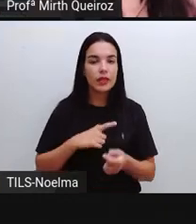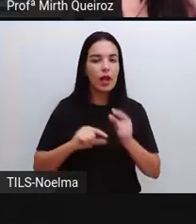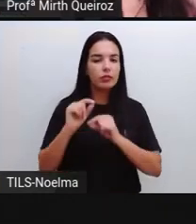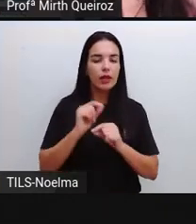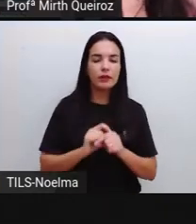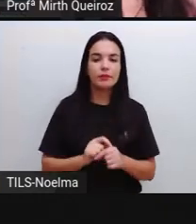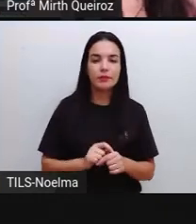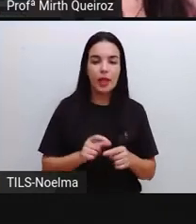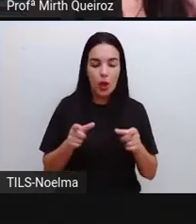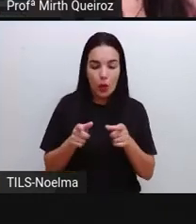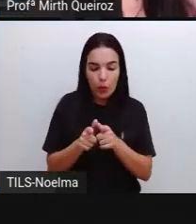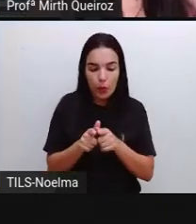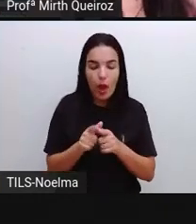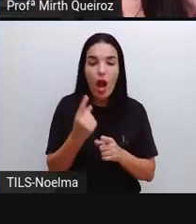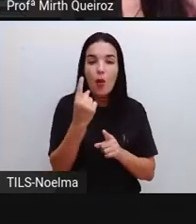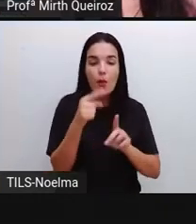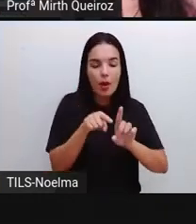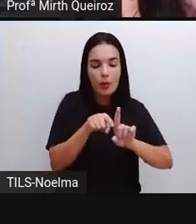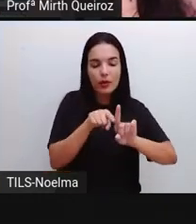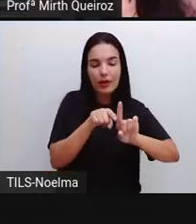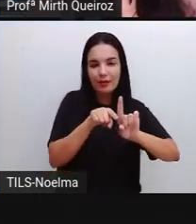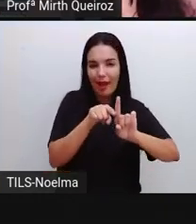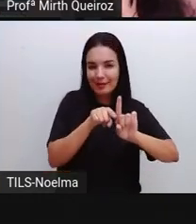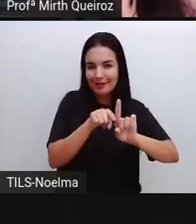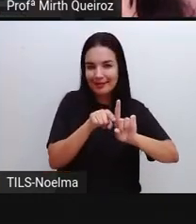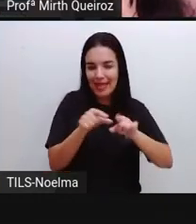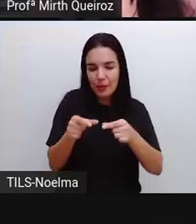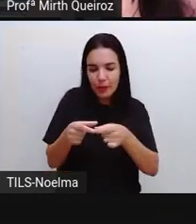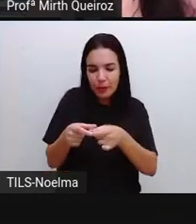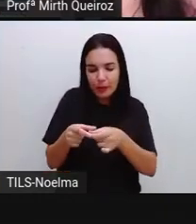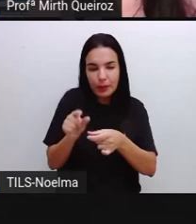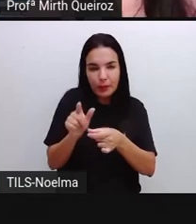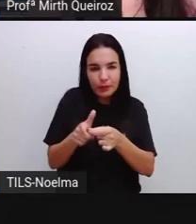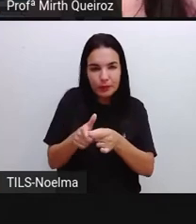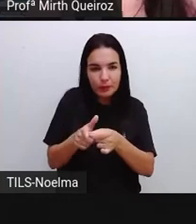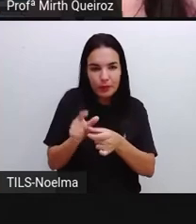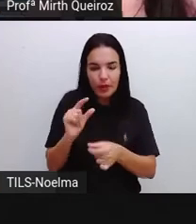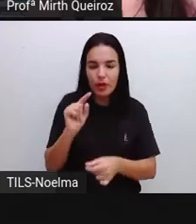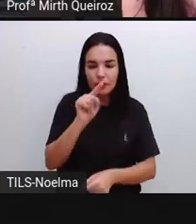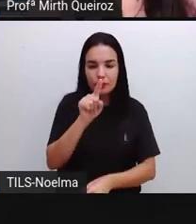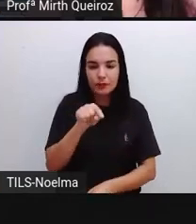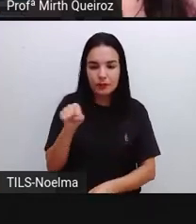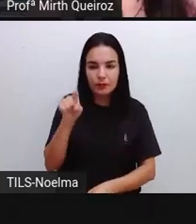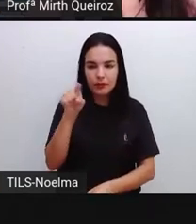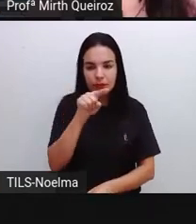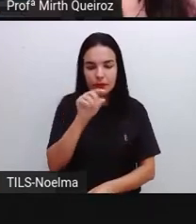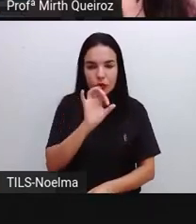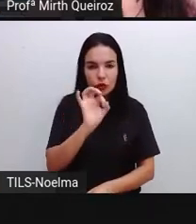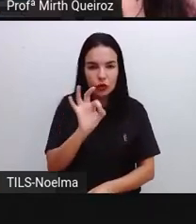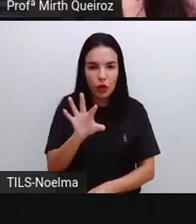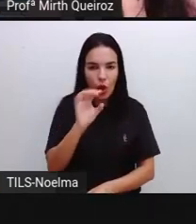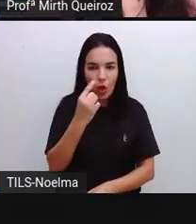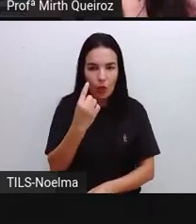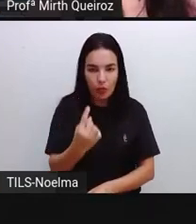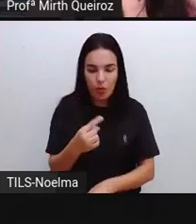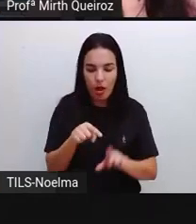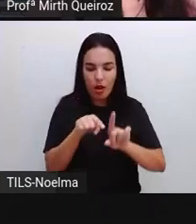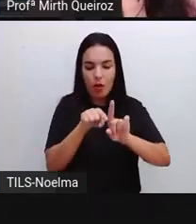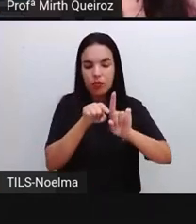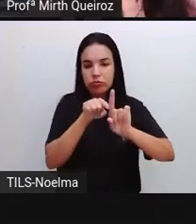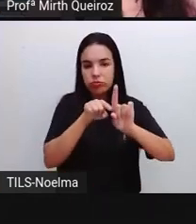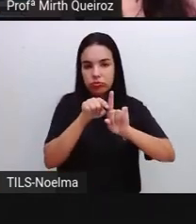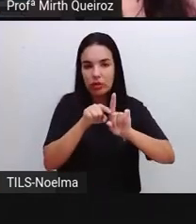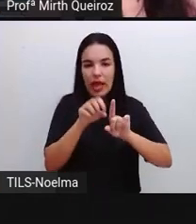cubinhos menores Aqui nós temos as unidades certo é aqui esse conjunto